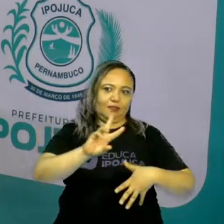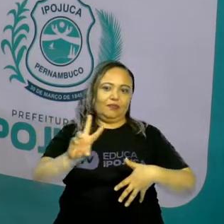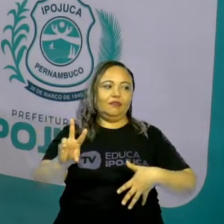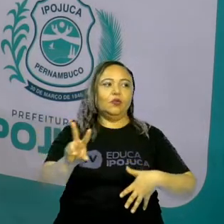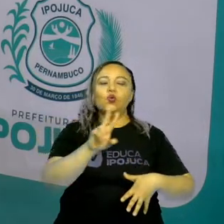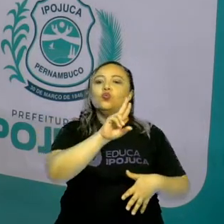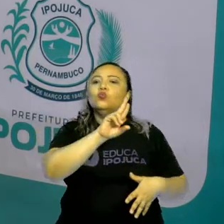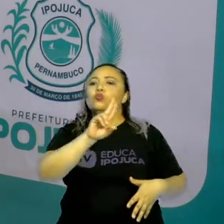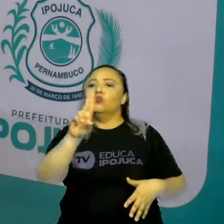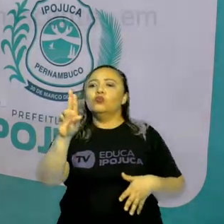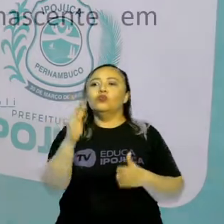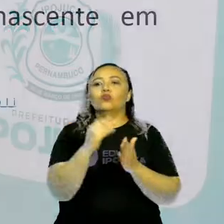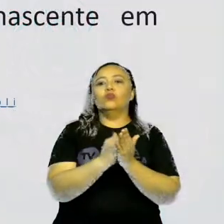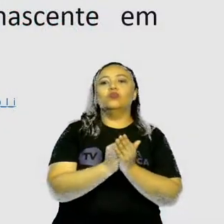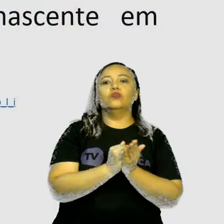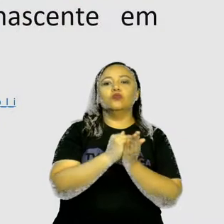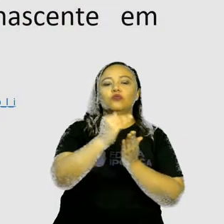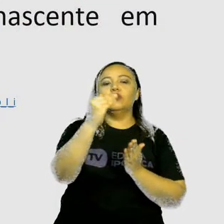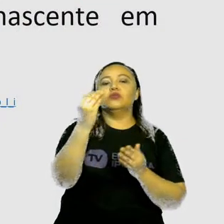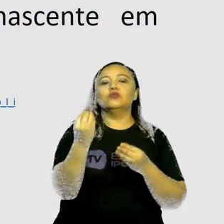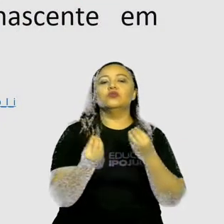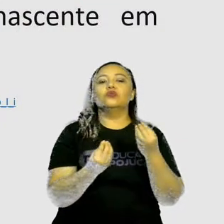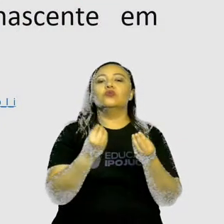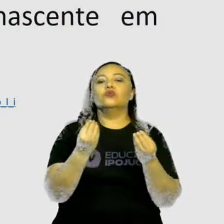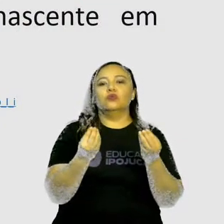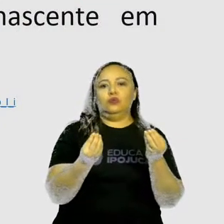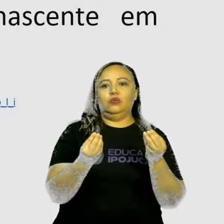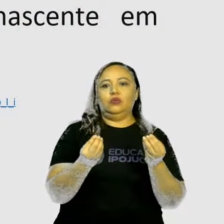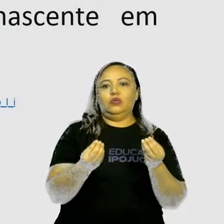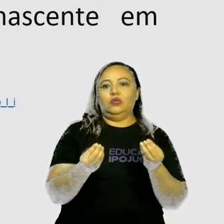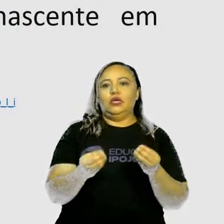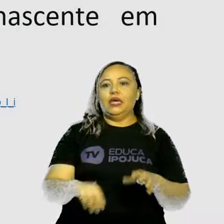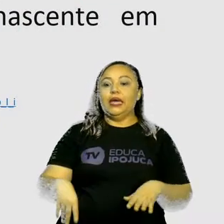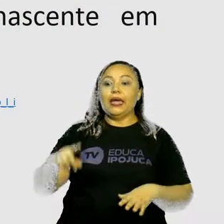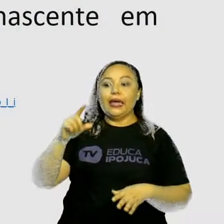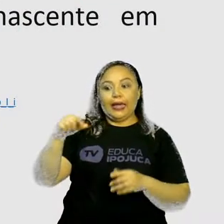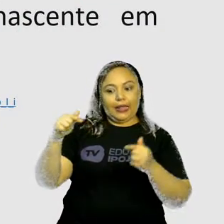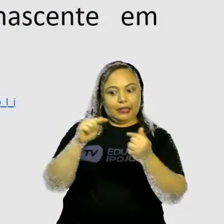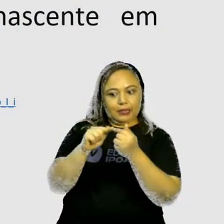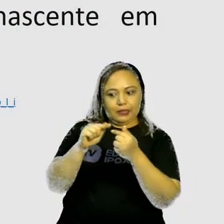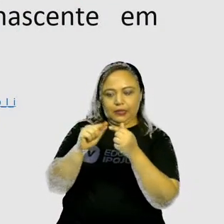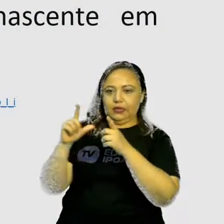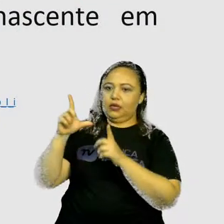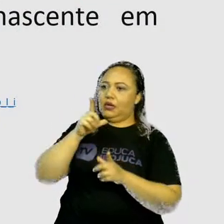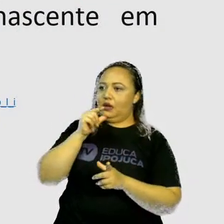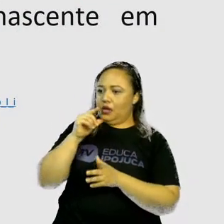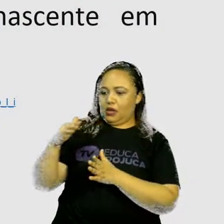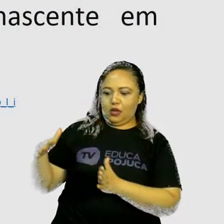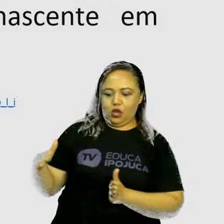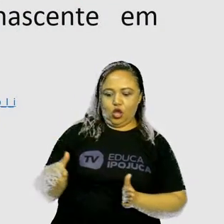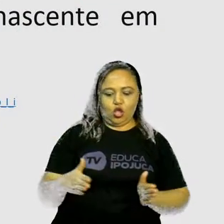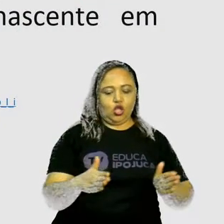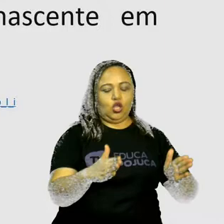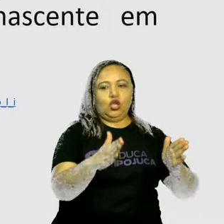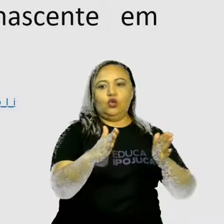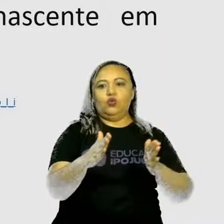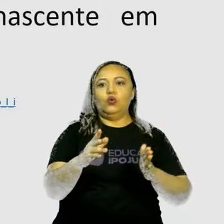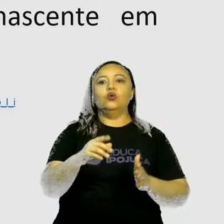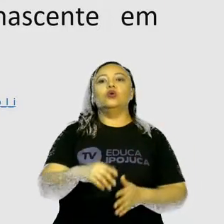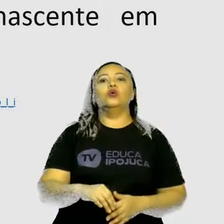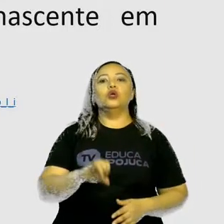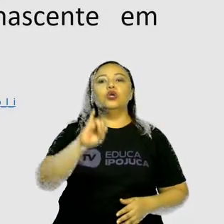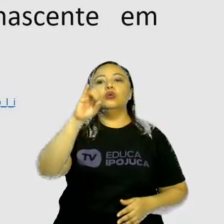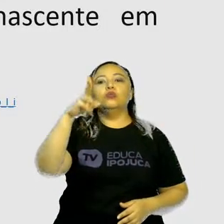Origem do nome. O nome Ipojuca é em homenagem ao rio Ipojuca e tem origem indígena do Tupi, Guarani